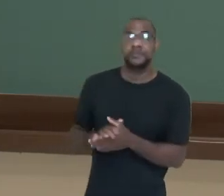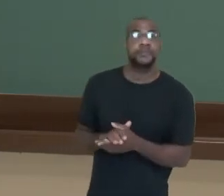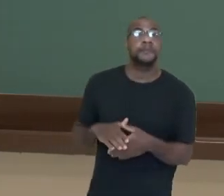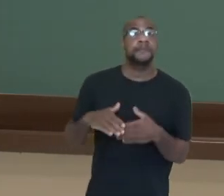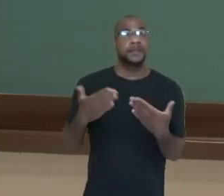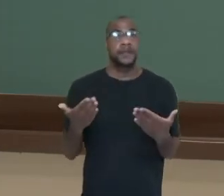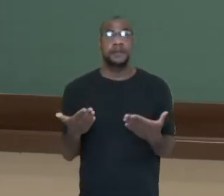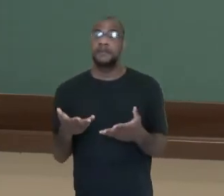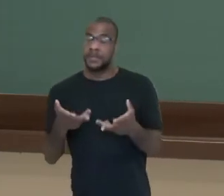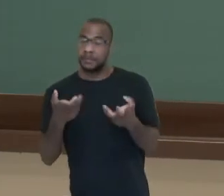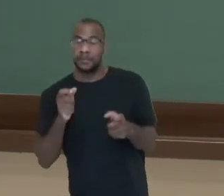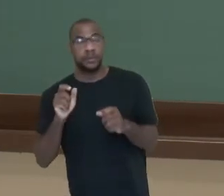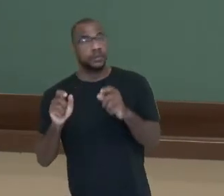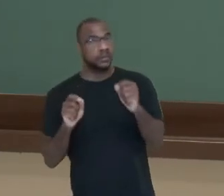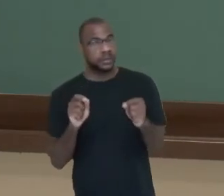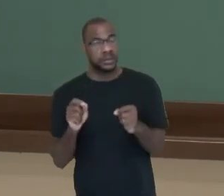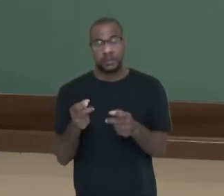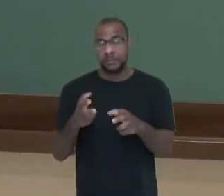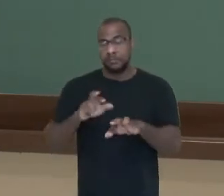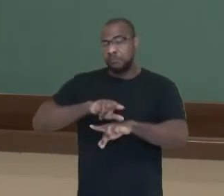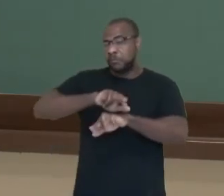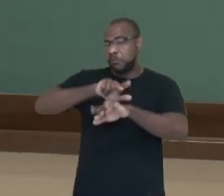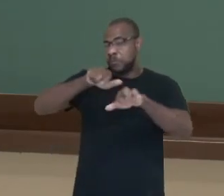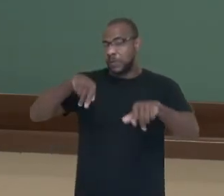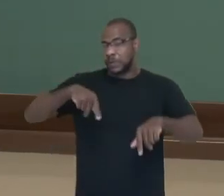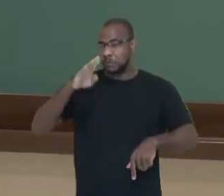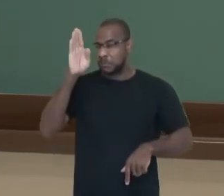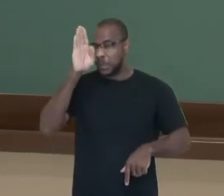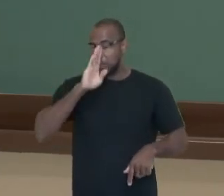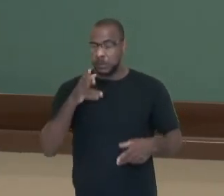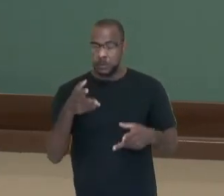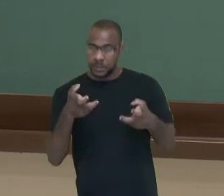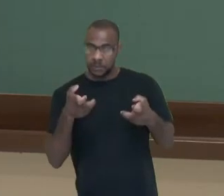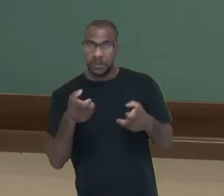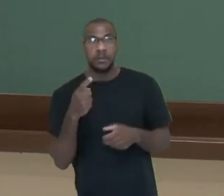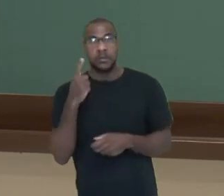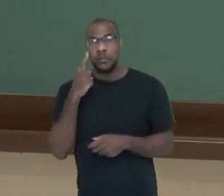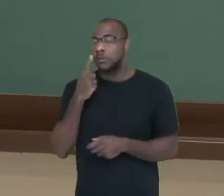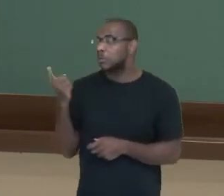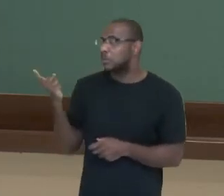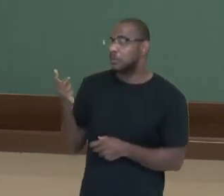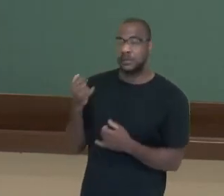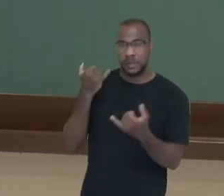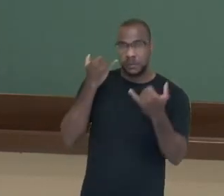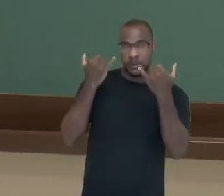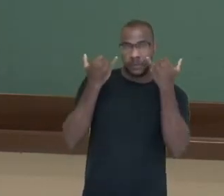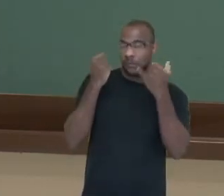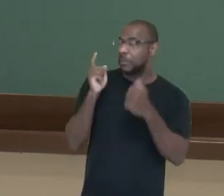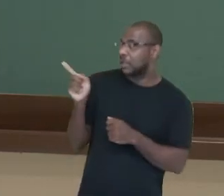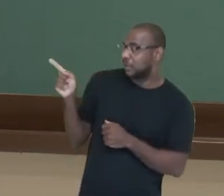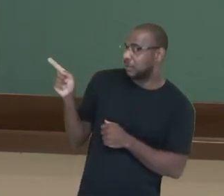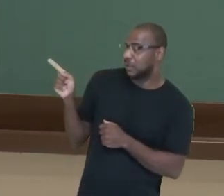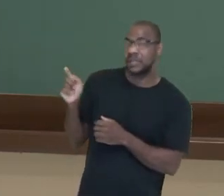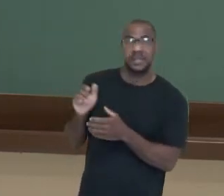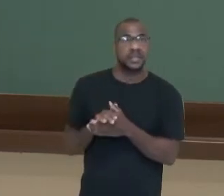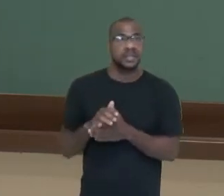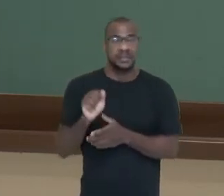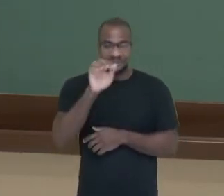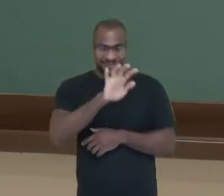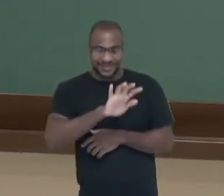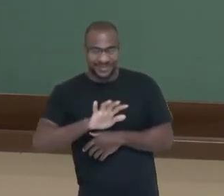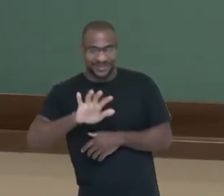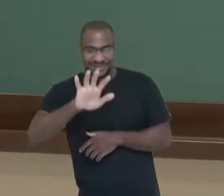nós percebemos uma grande diversificação brasileira. Observamos aqui nesse infográfico que, desta